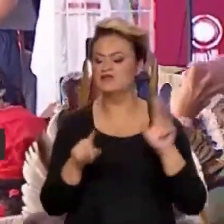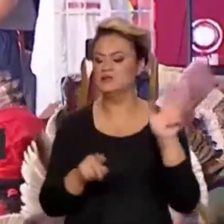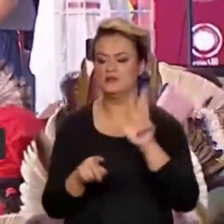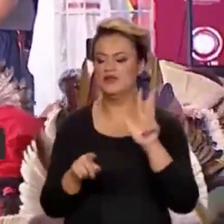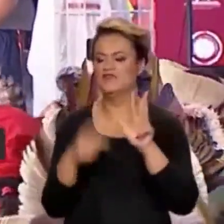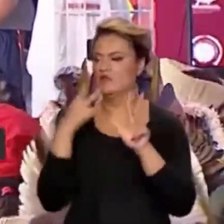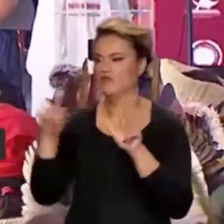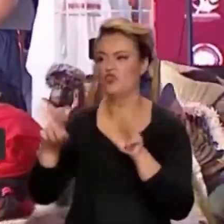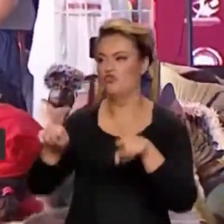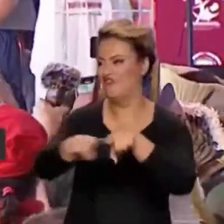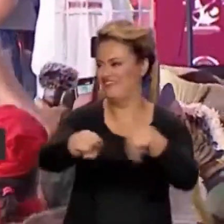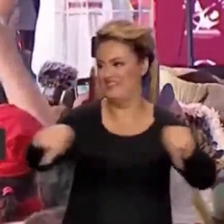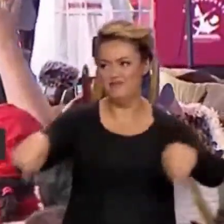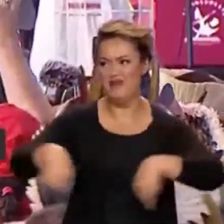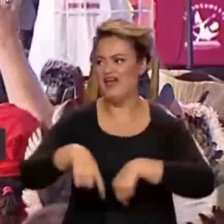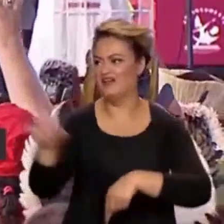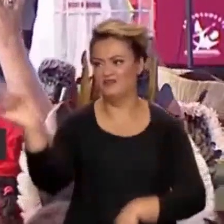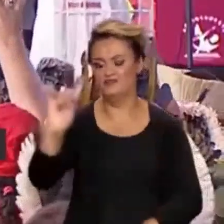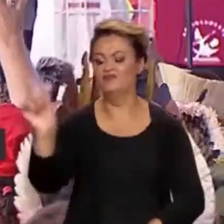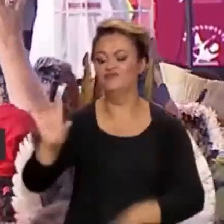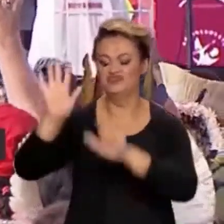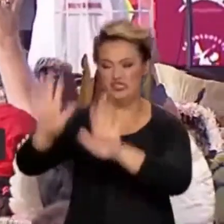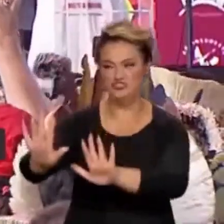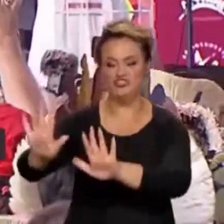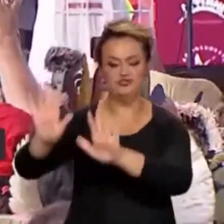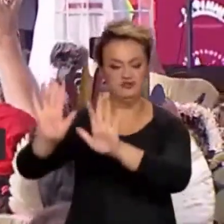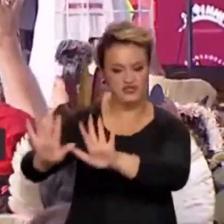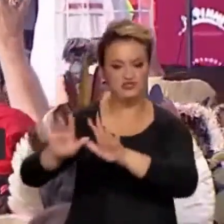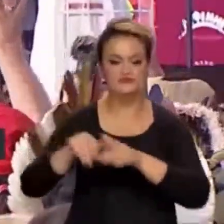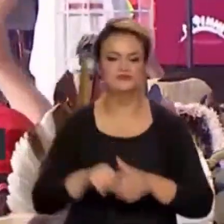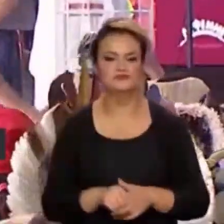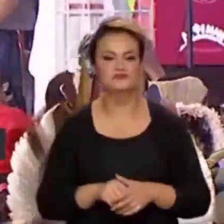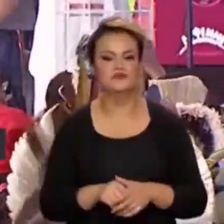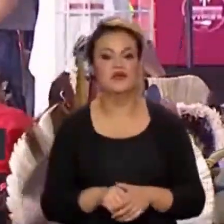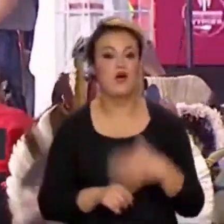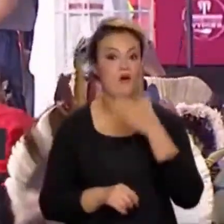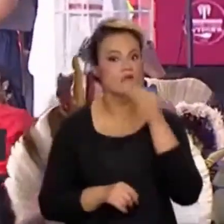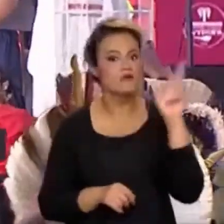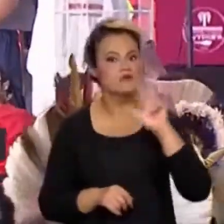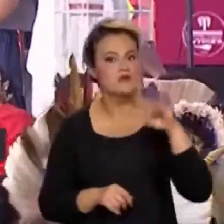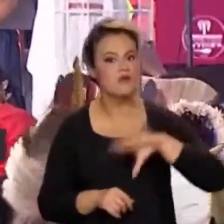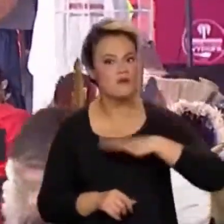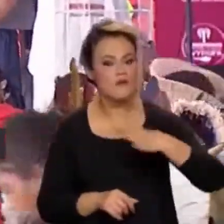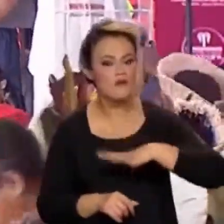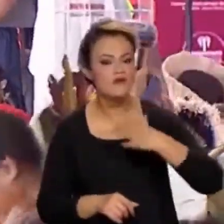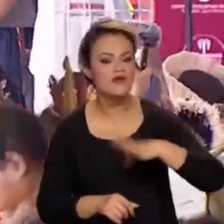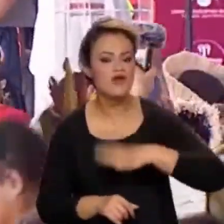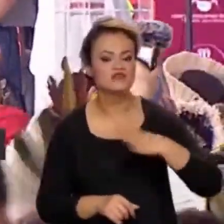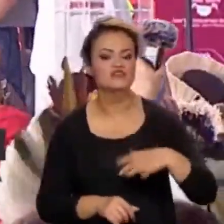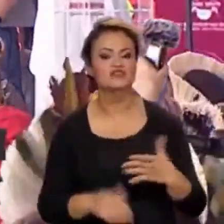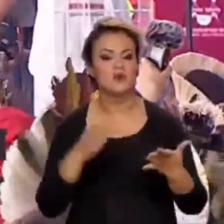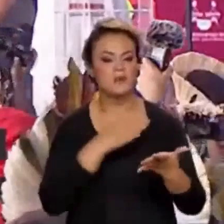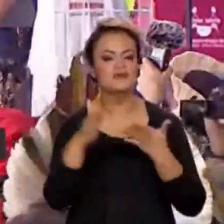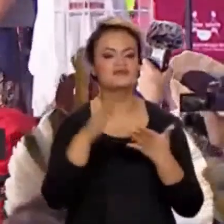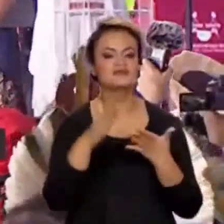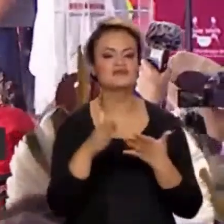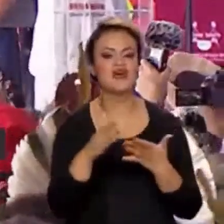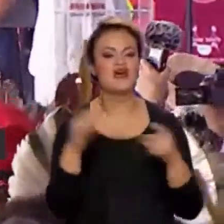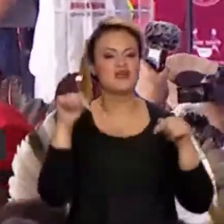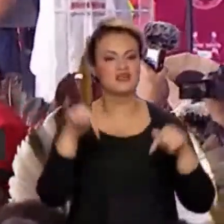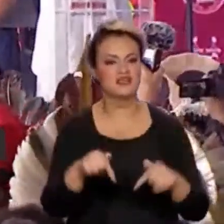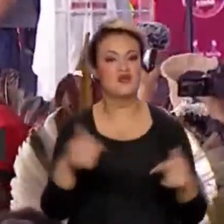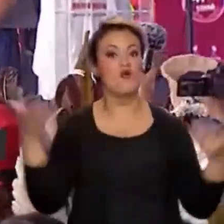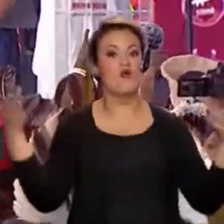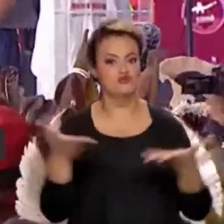demarcou 1 centímetro de terra. O senhor presidente tem a coragem de dar início aqui,